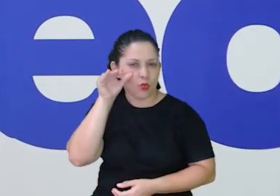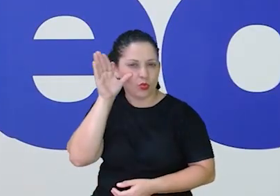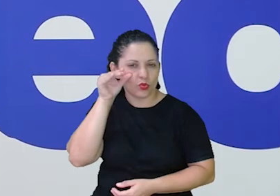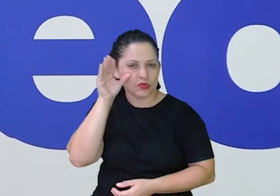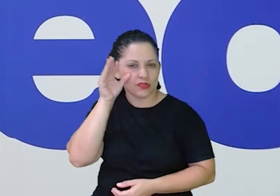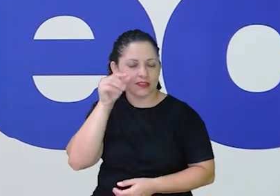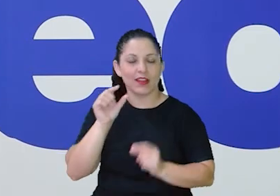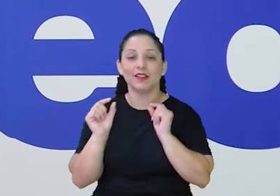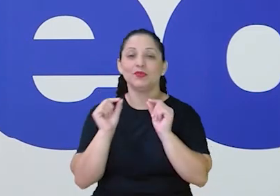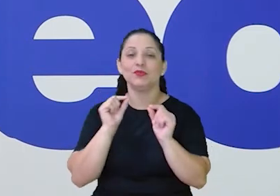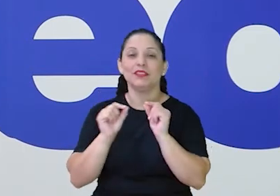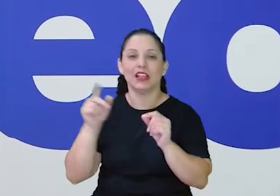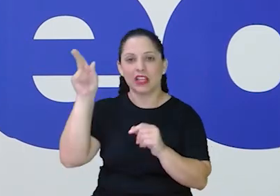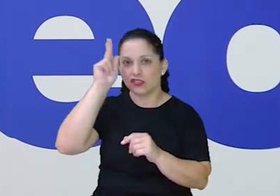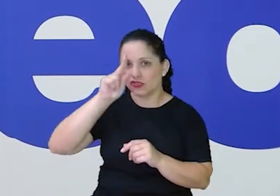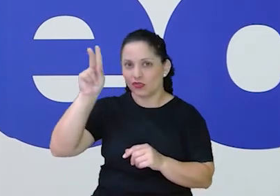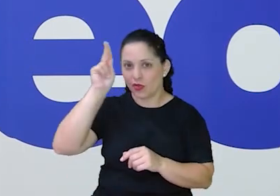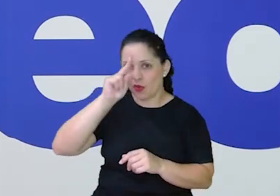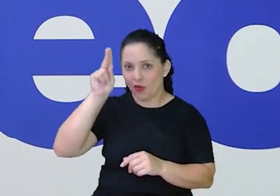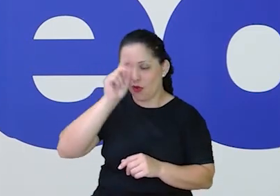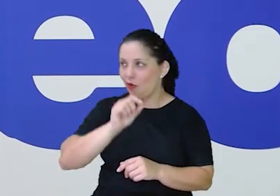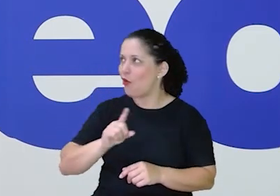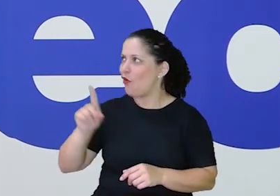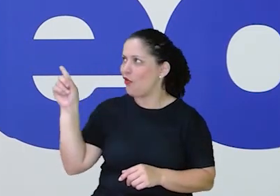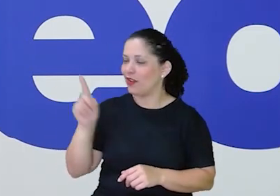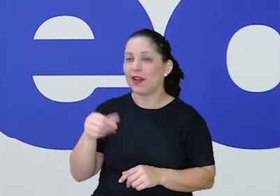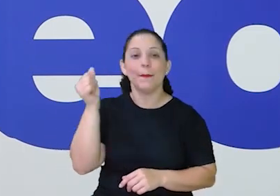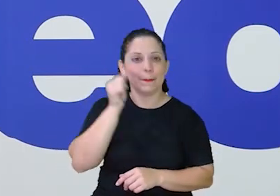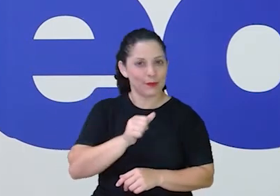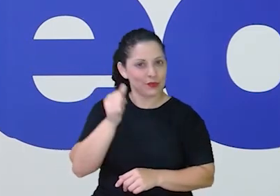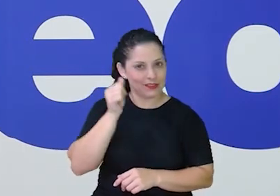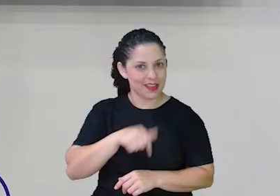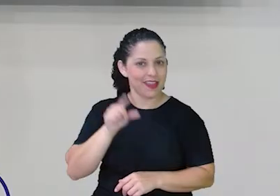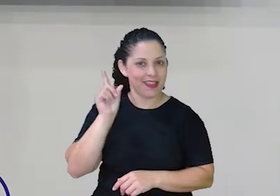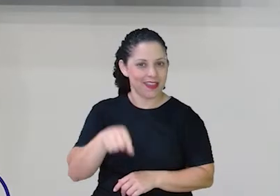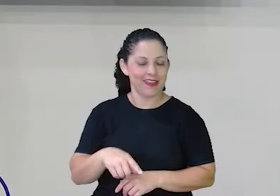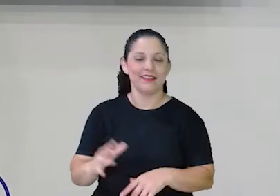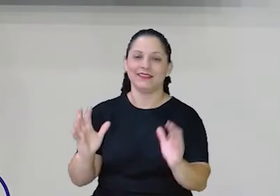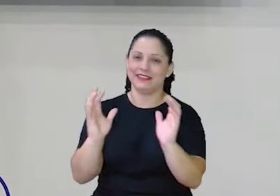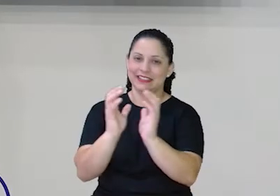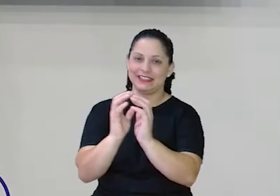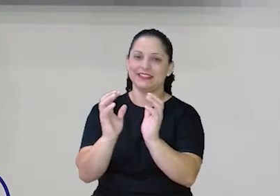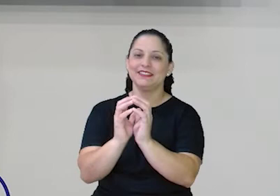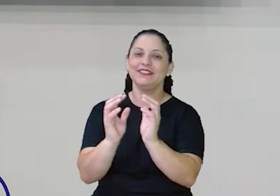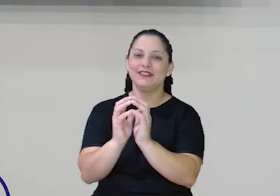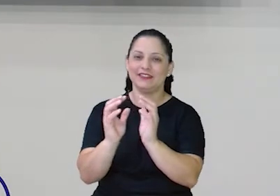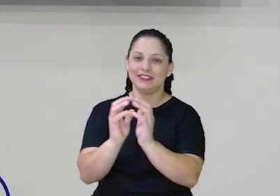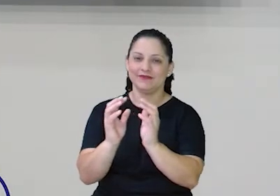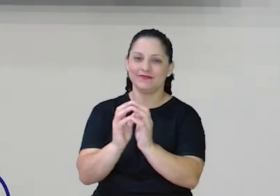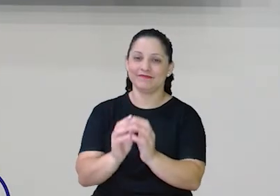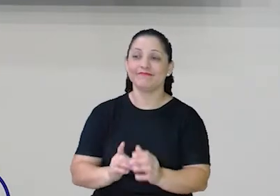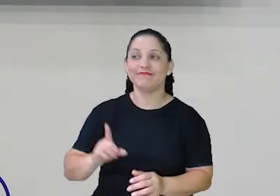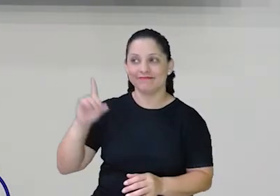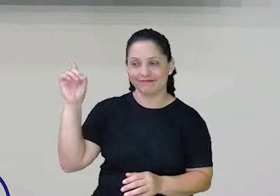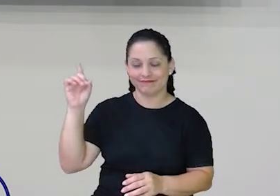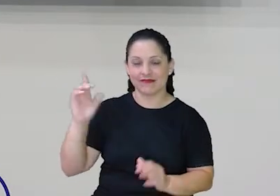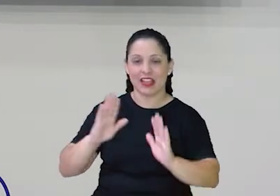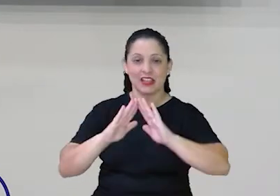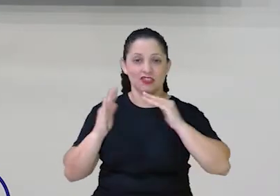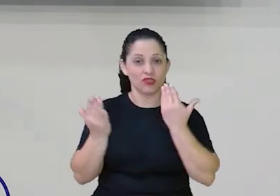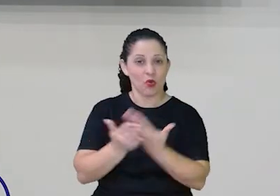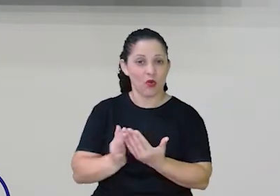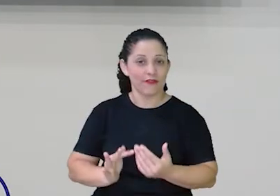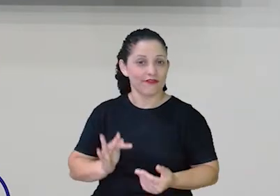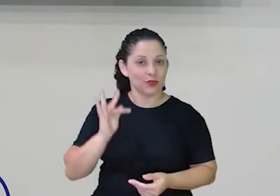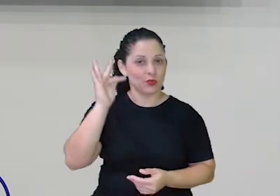Garça Gracinha, se eu não me engano, a autora dela é recifense, não é isso? Esse livro, justamente, é um livro da Escola do Futuro, que foi